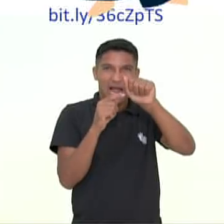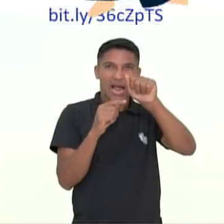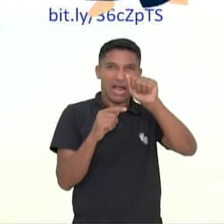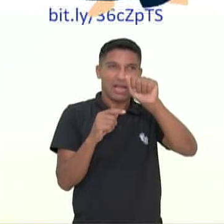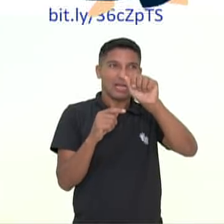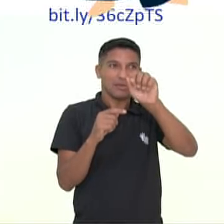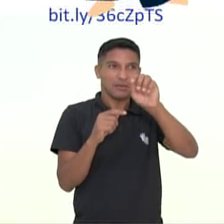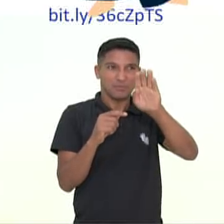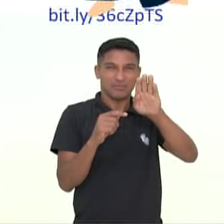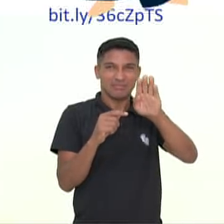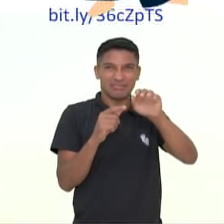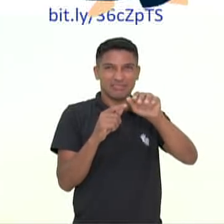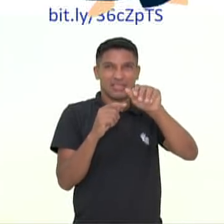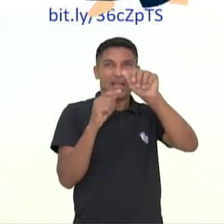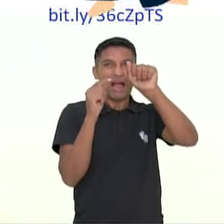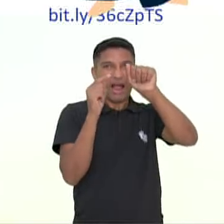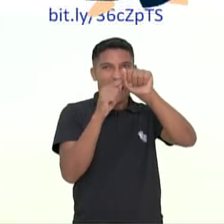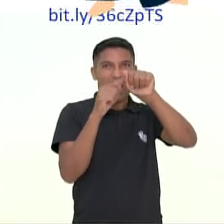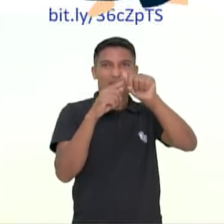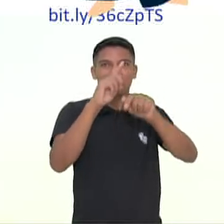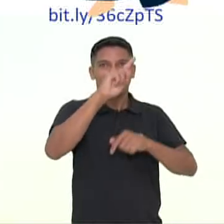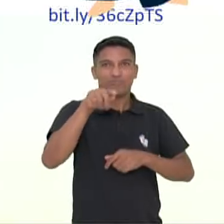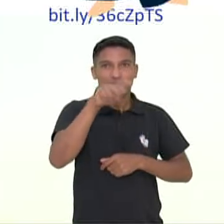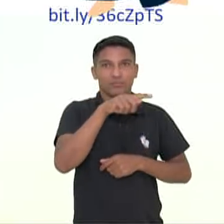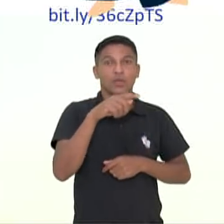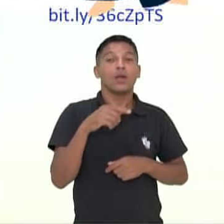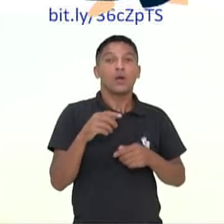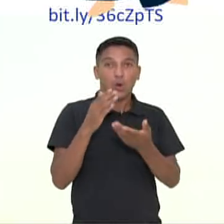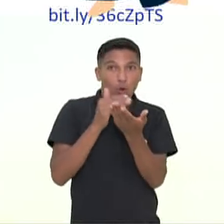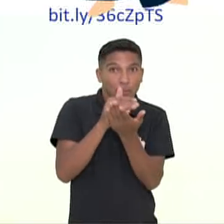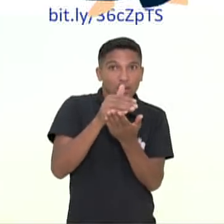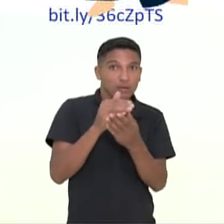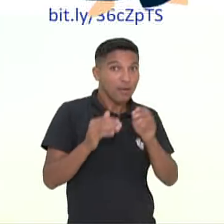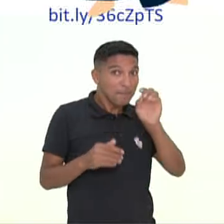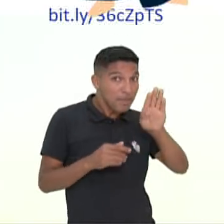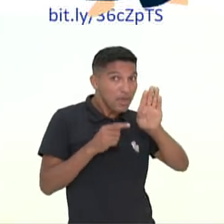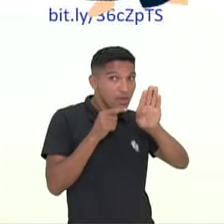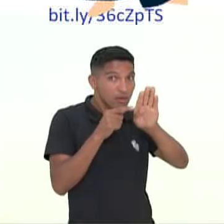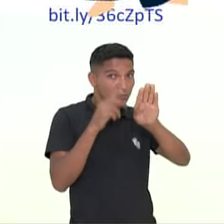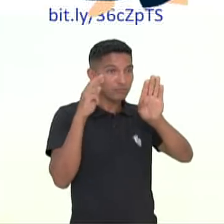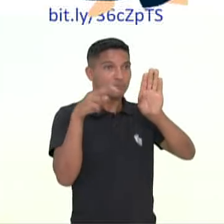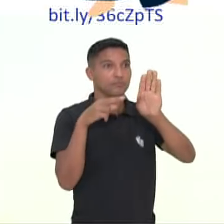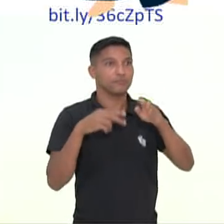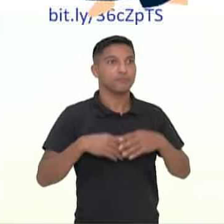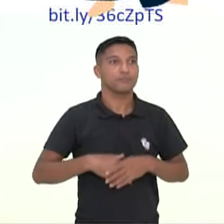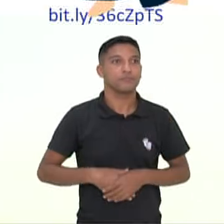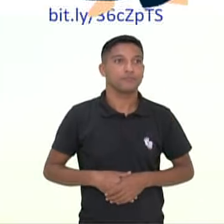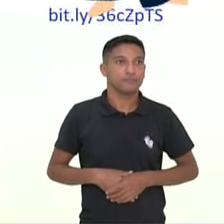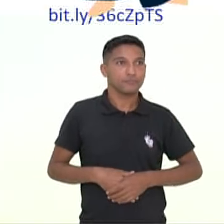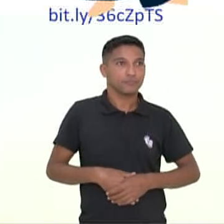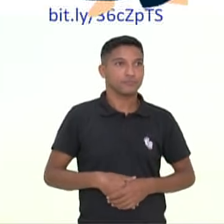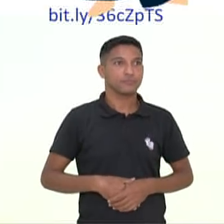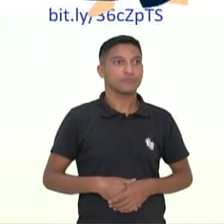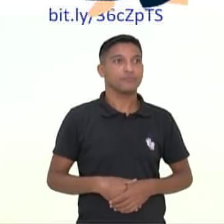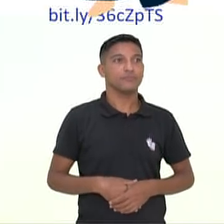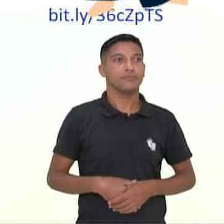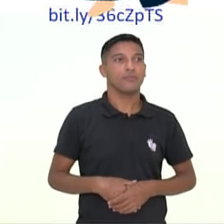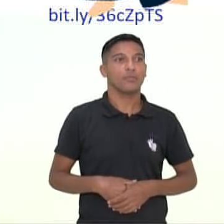E, ok? Então, a alternativa B, usar a força do adversário contra ele mesmo. Alternativa C,